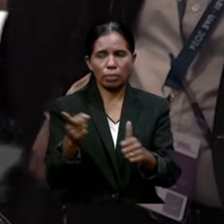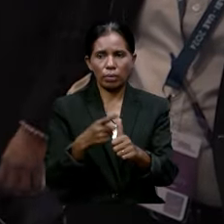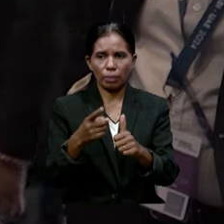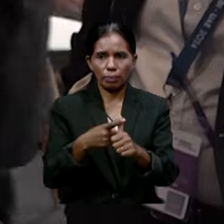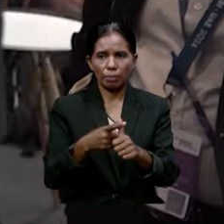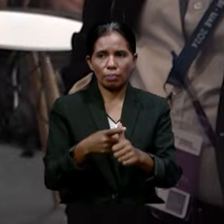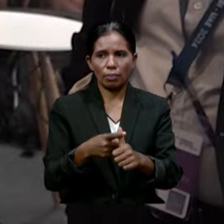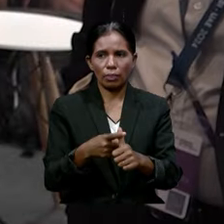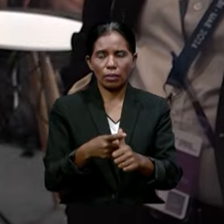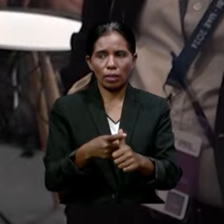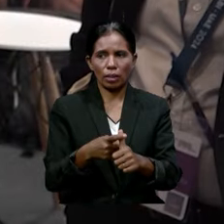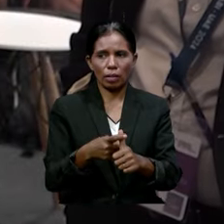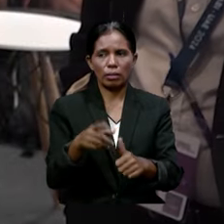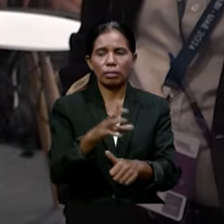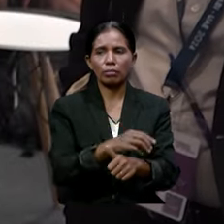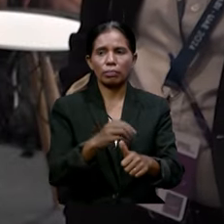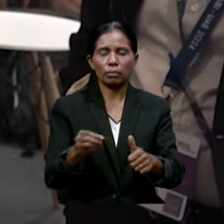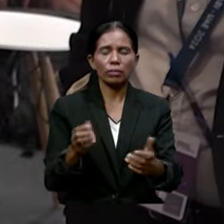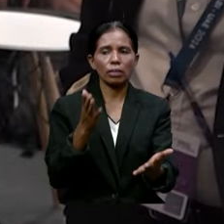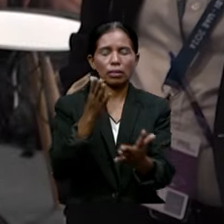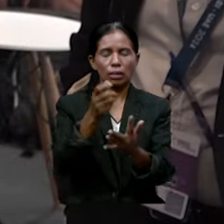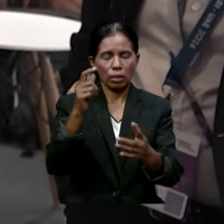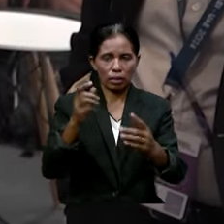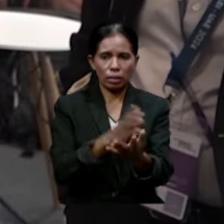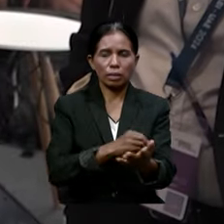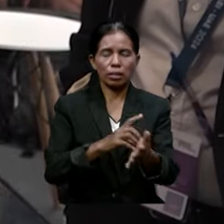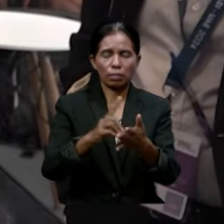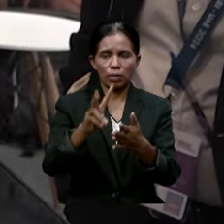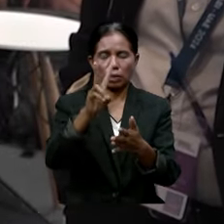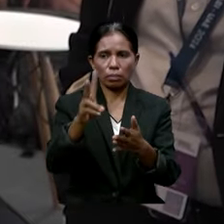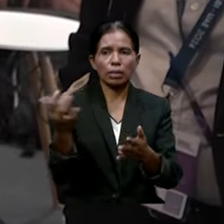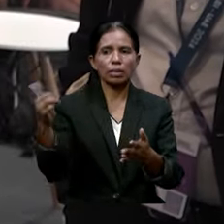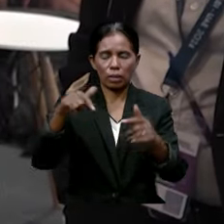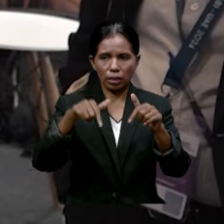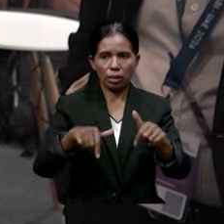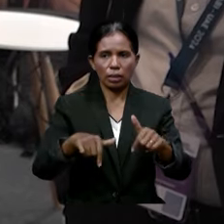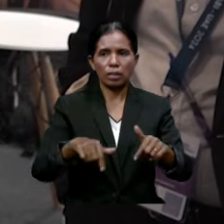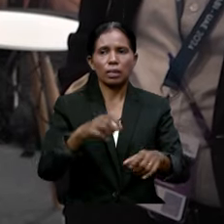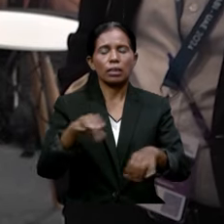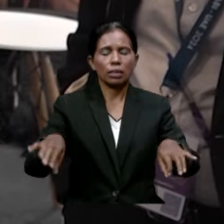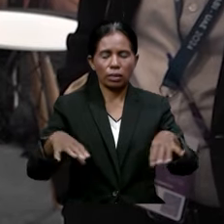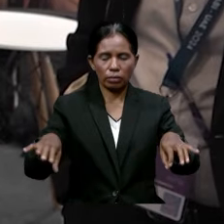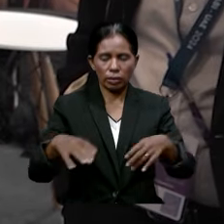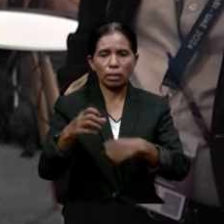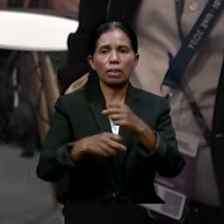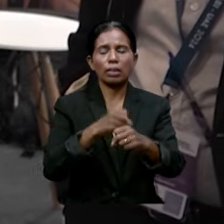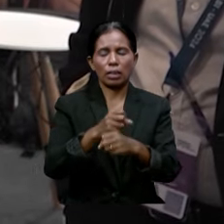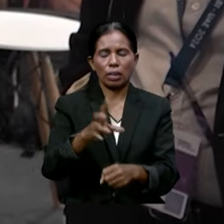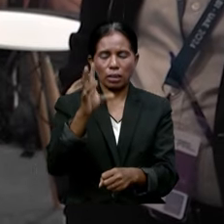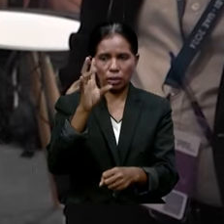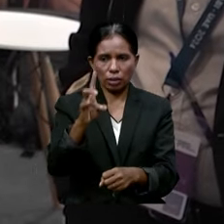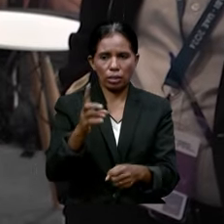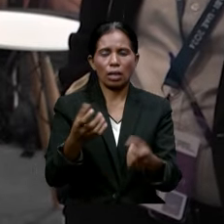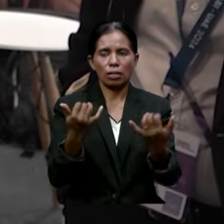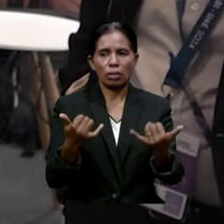acessão, itadia antes da adesão. Semana rua se rene, tamo ser serviço na tina hito. E depois, agora, ne roto